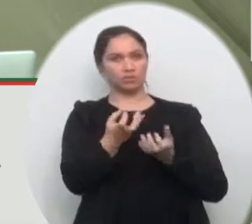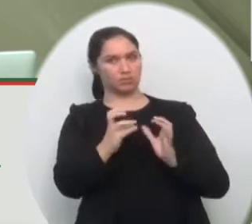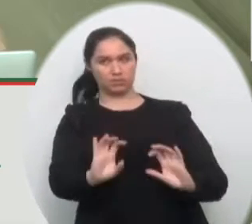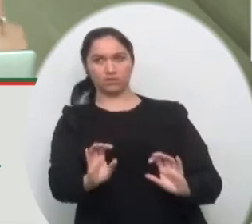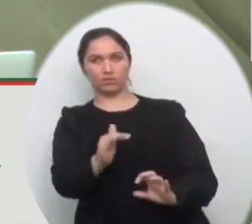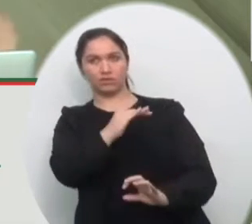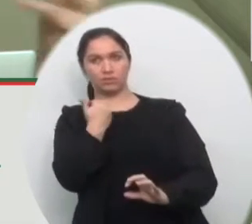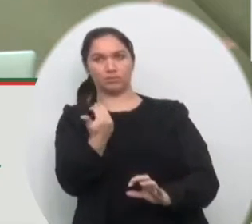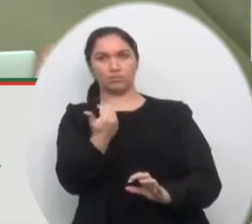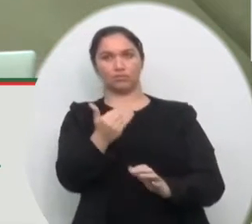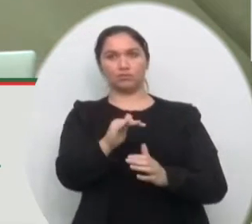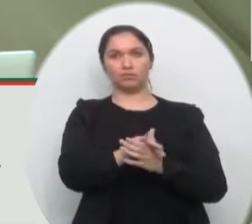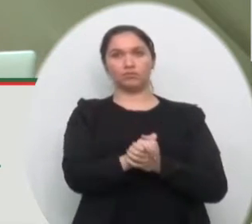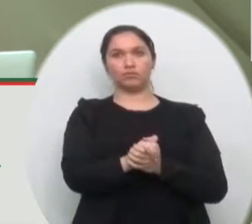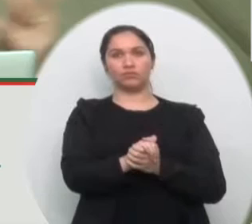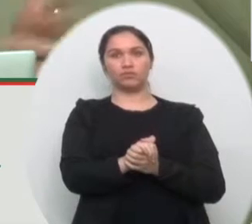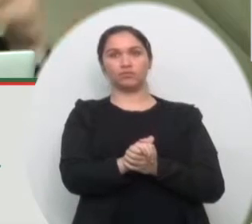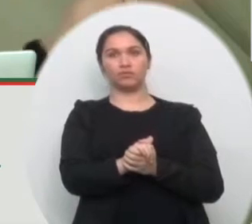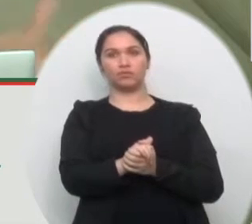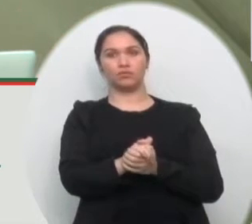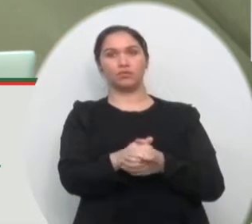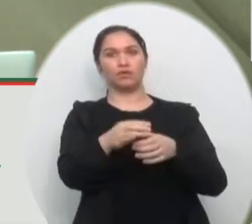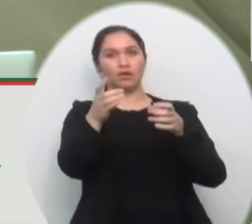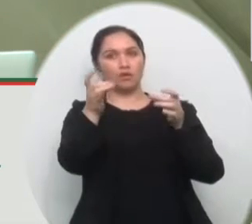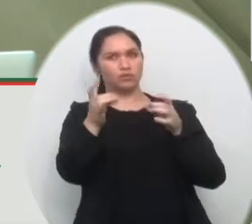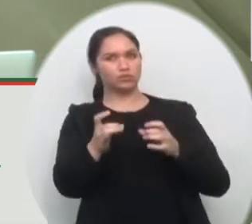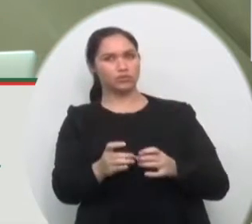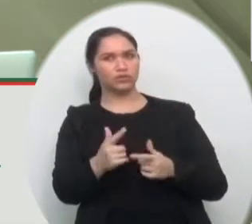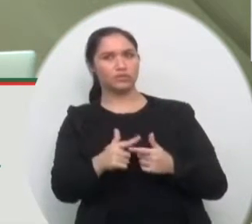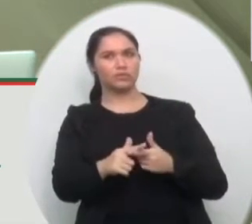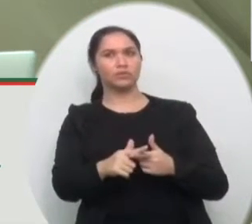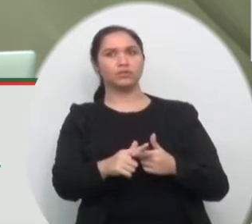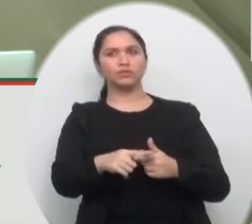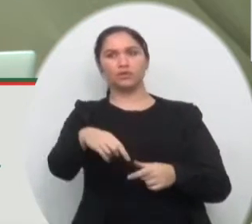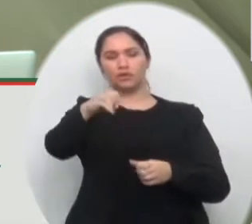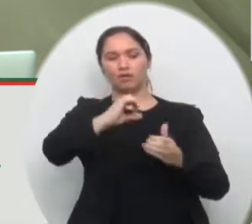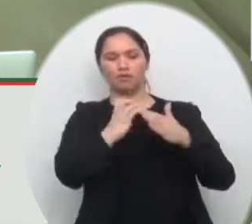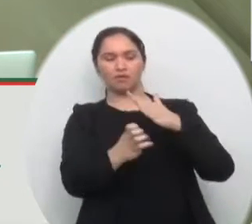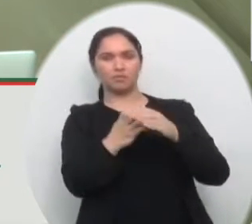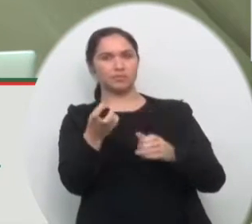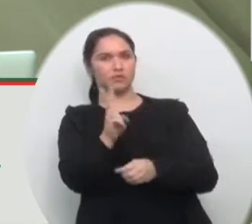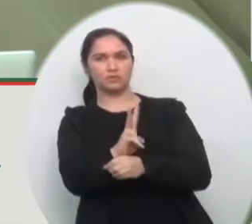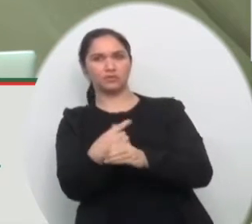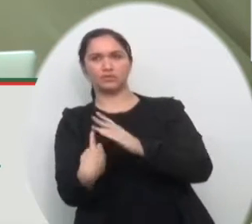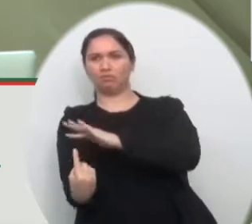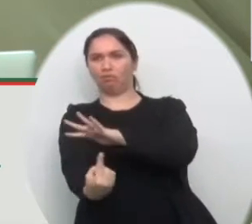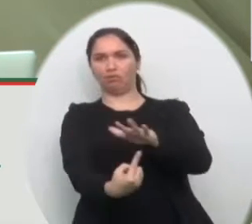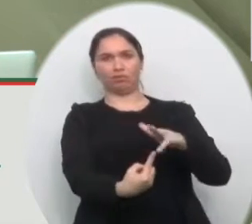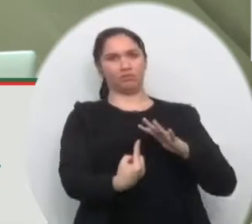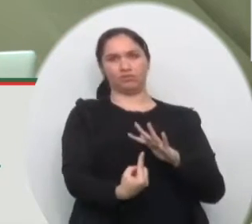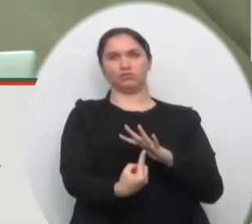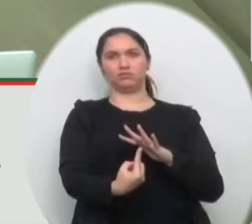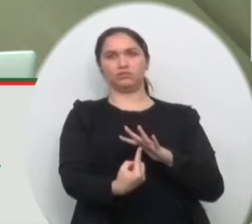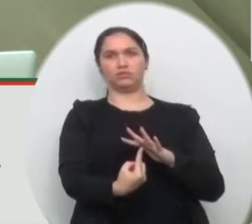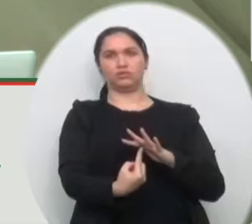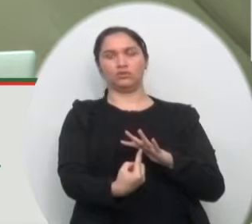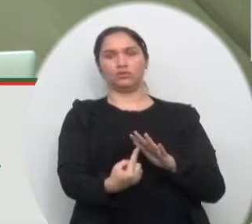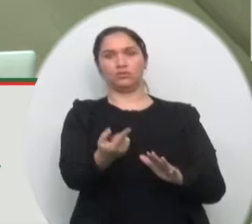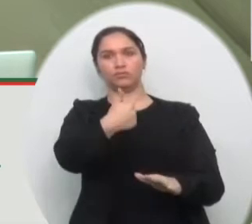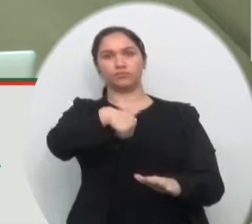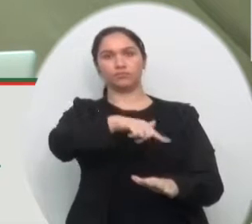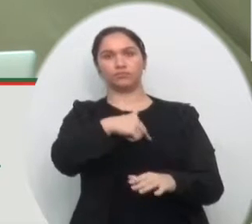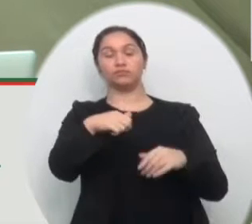o cara joga galinha morta e não quer saber o que vai acontecer amanhã. Não é? A gente é obrigado a enterrar o